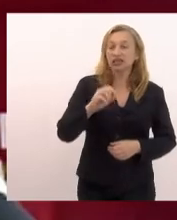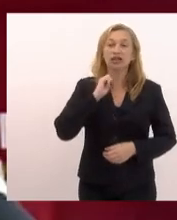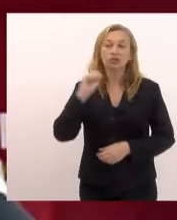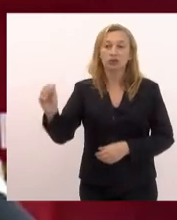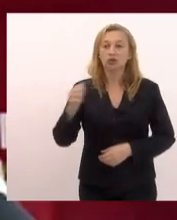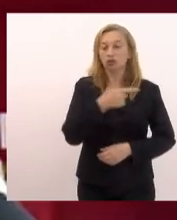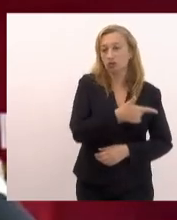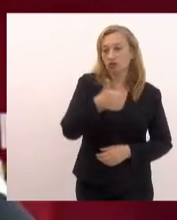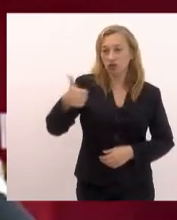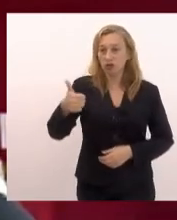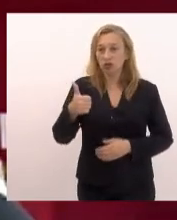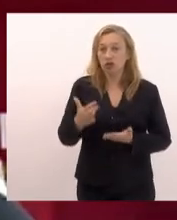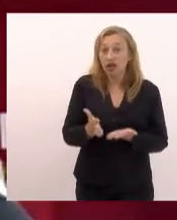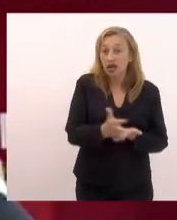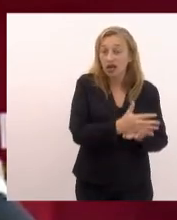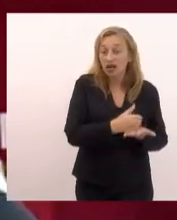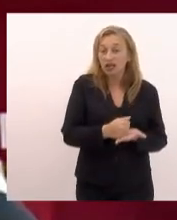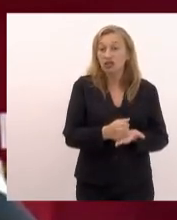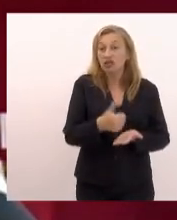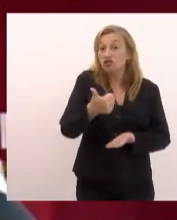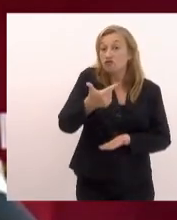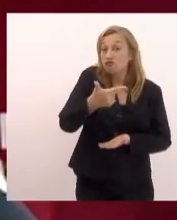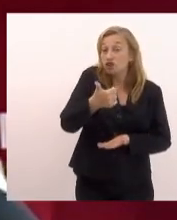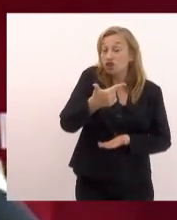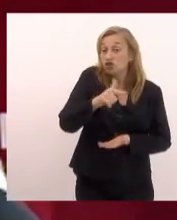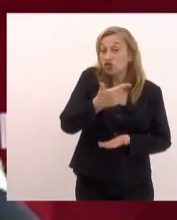uma arrecadação de 22,6